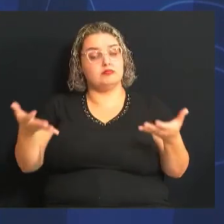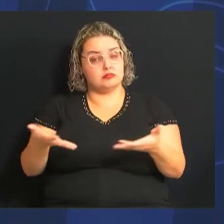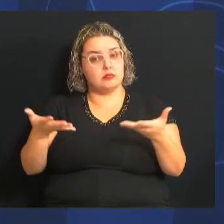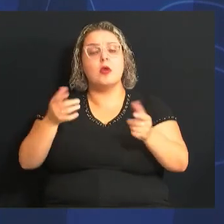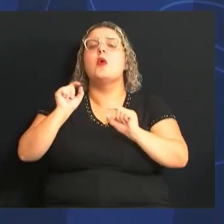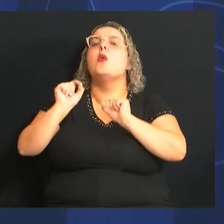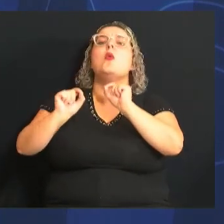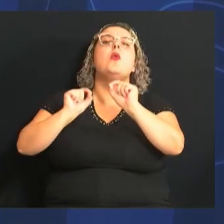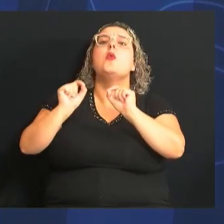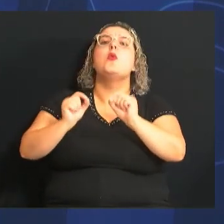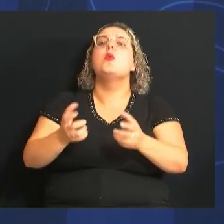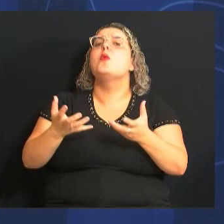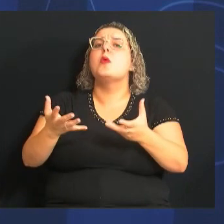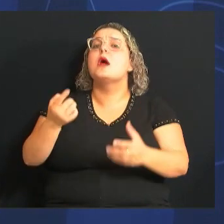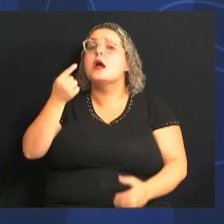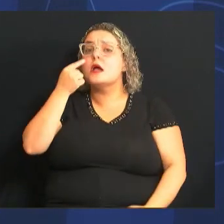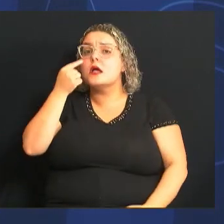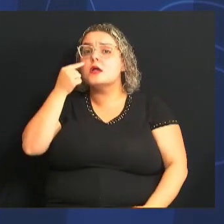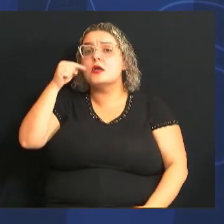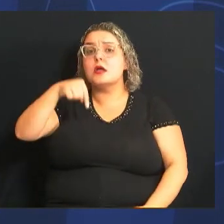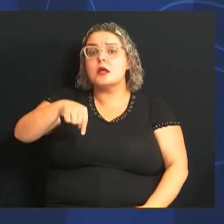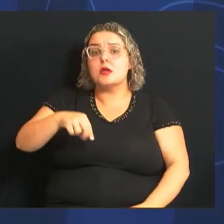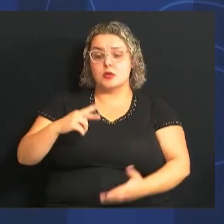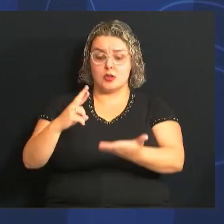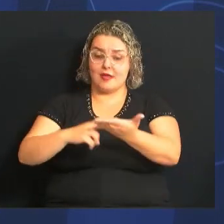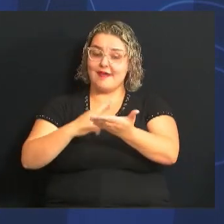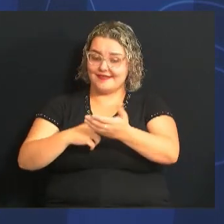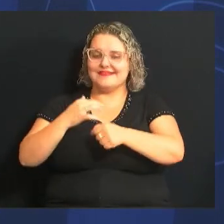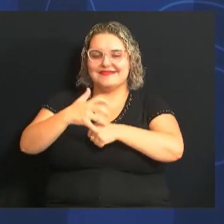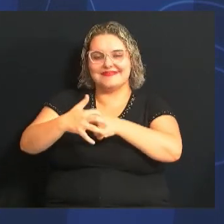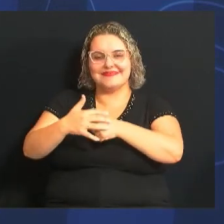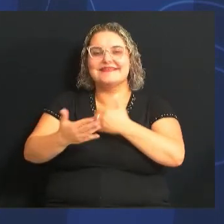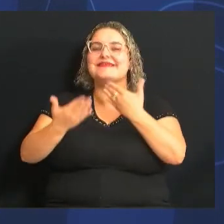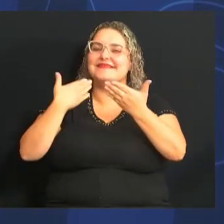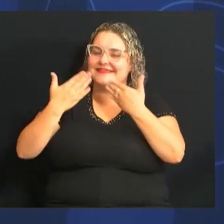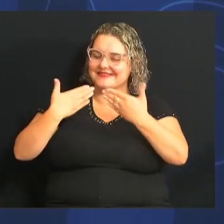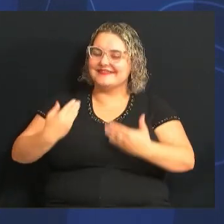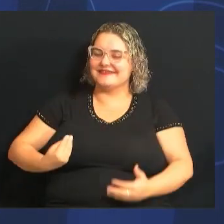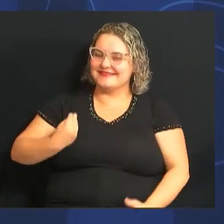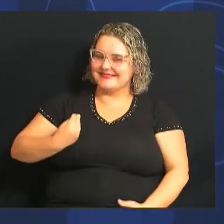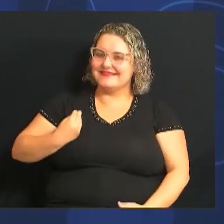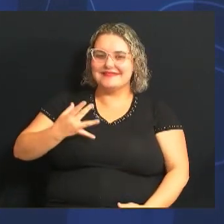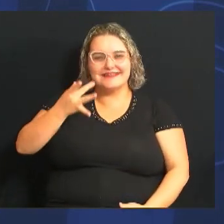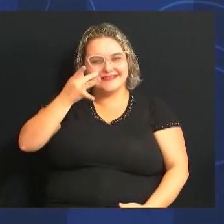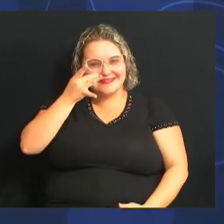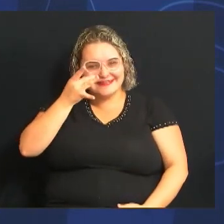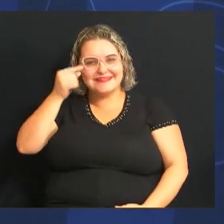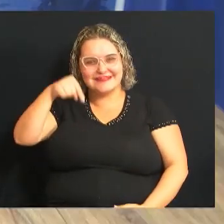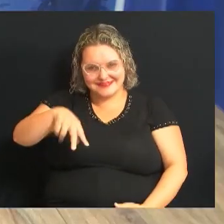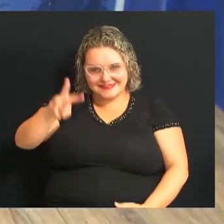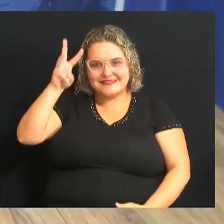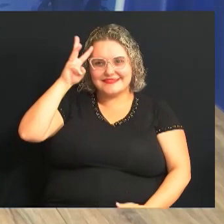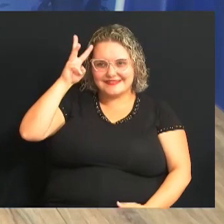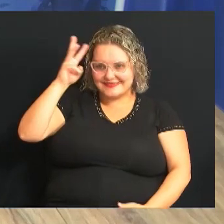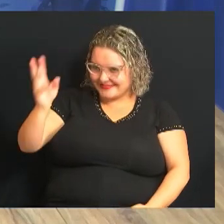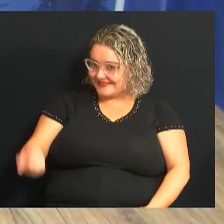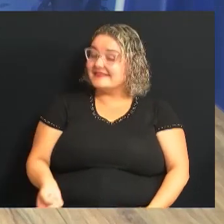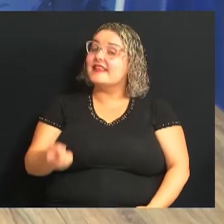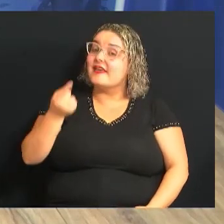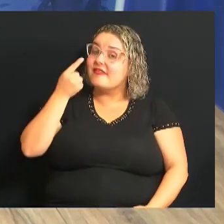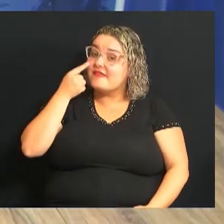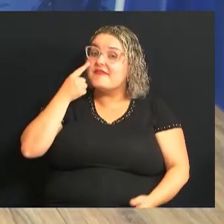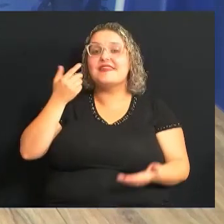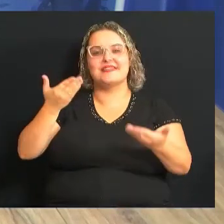o que você quer assistir aqui na nossa revista eletrônica, que a gente conversa ao vivo nesta terça-feira.